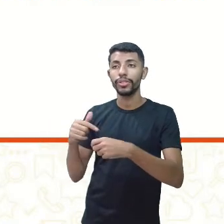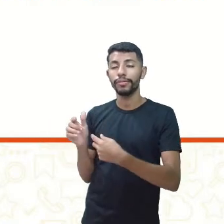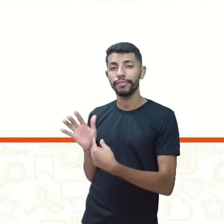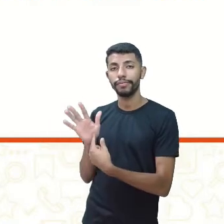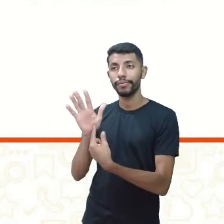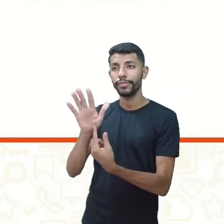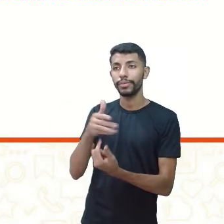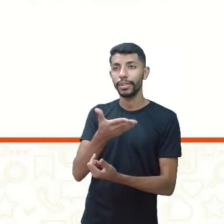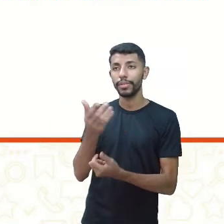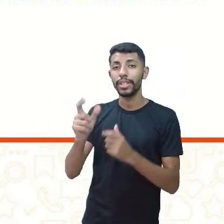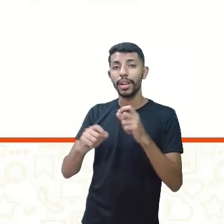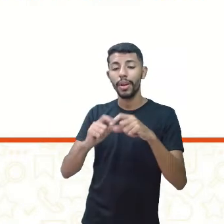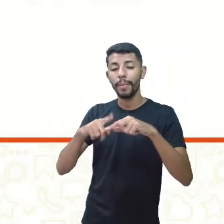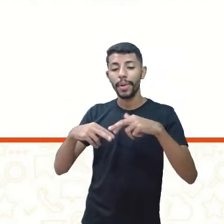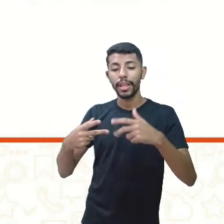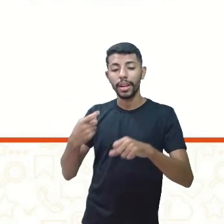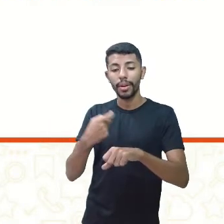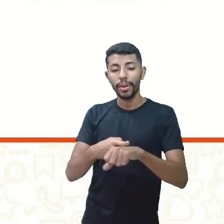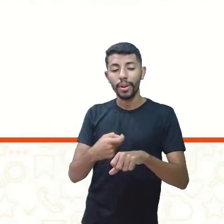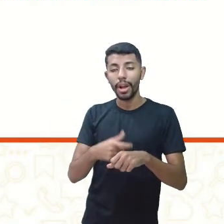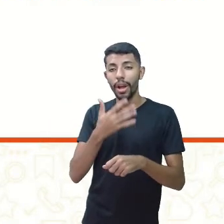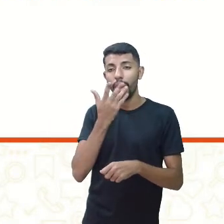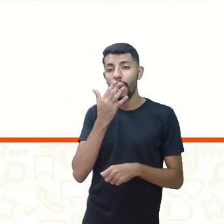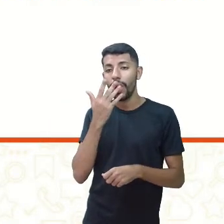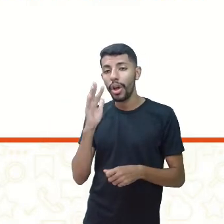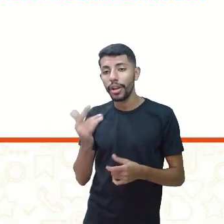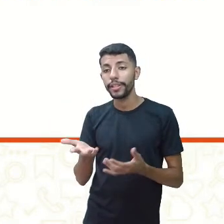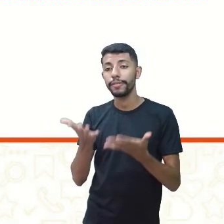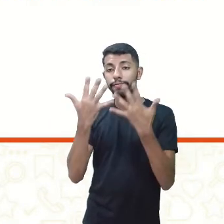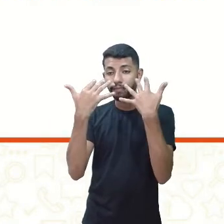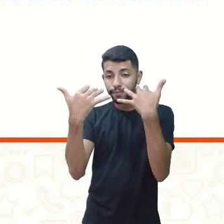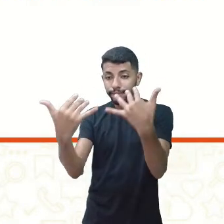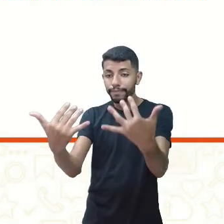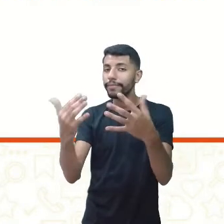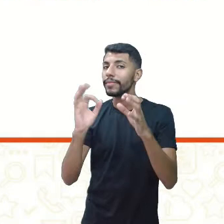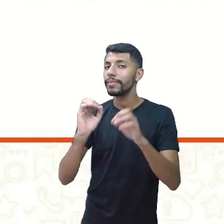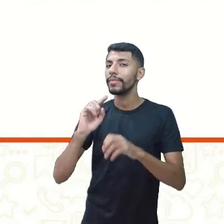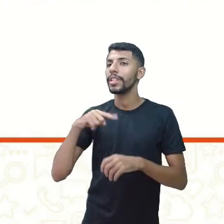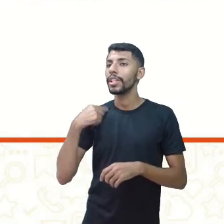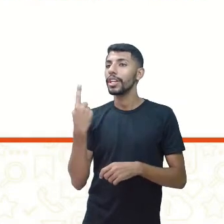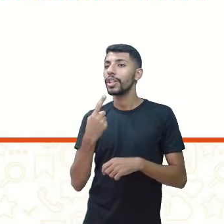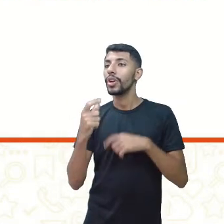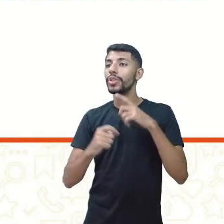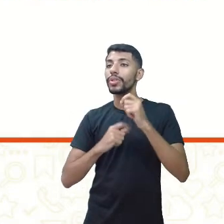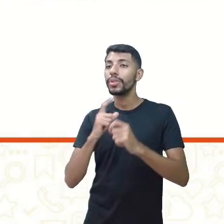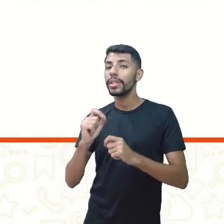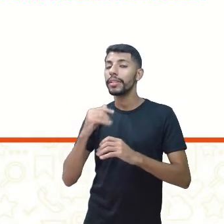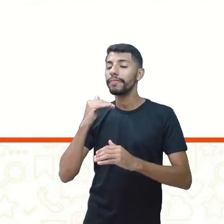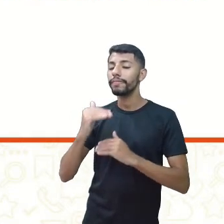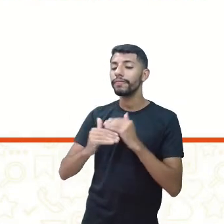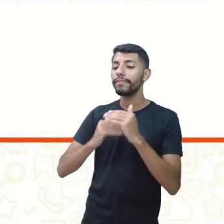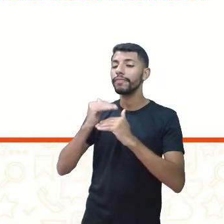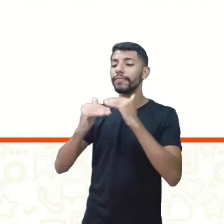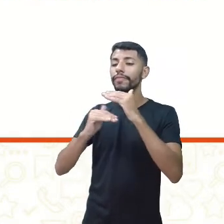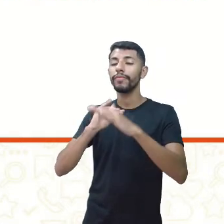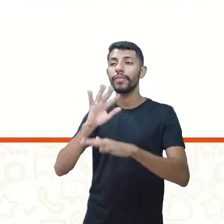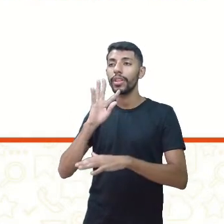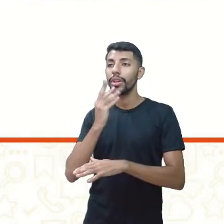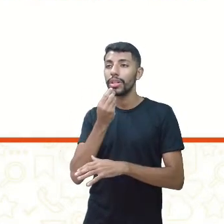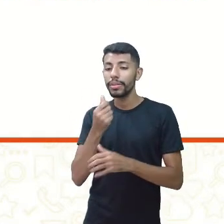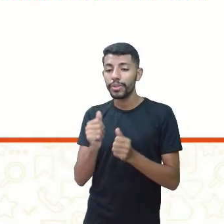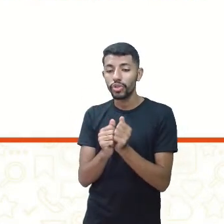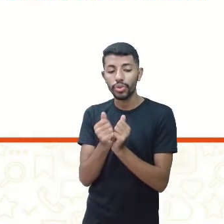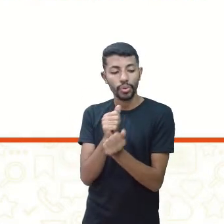concreto, colorido, atrativo, né, onde a gente vai estar construindo esse conhecimento com o estudante e